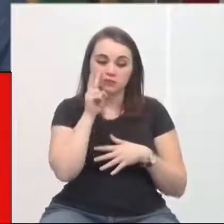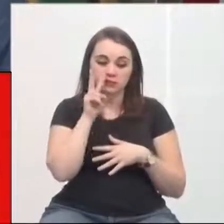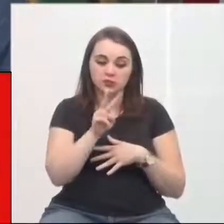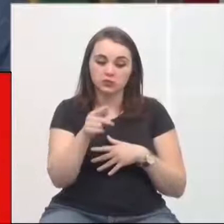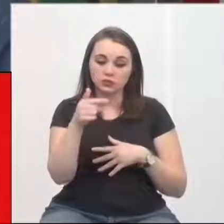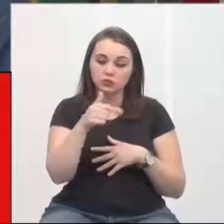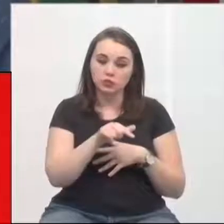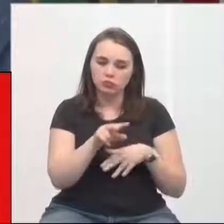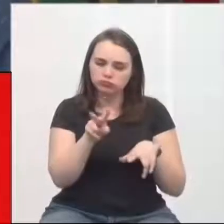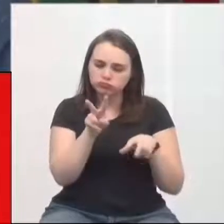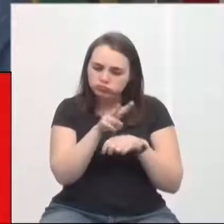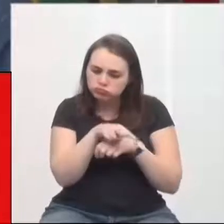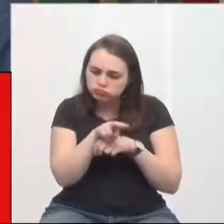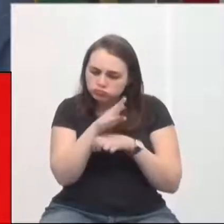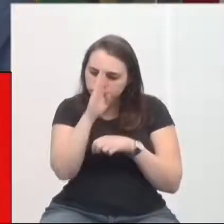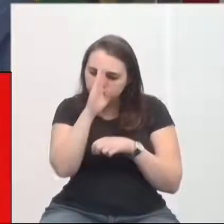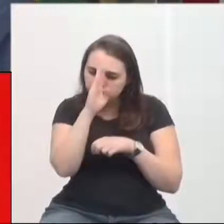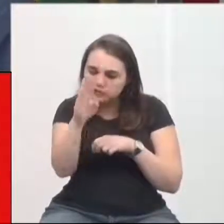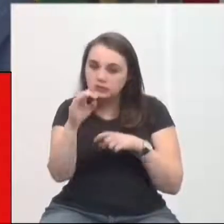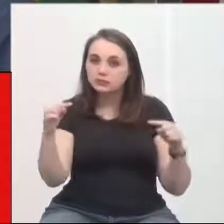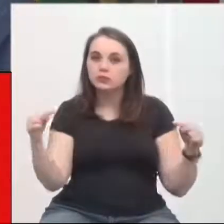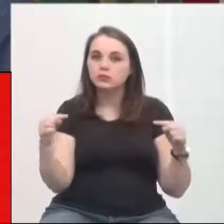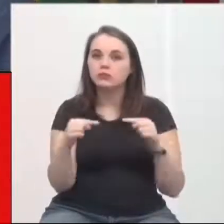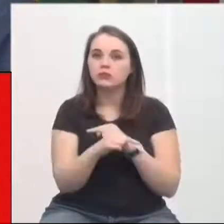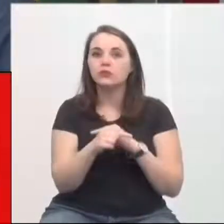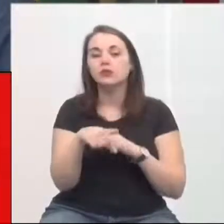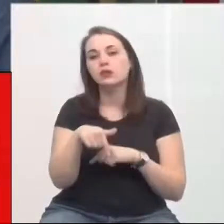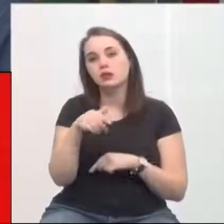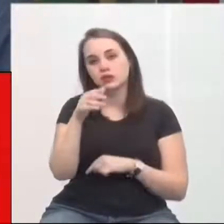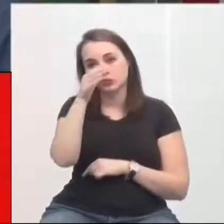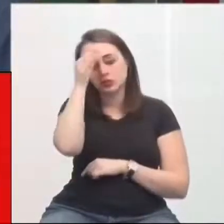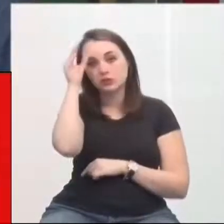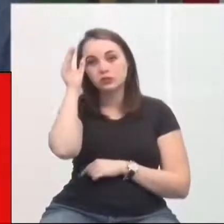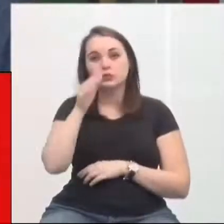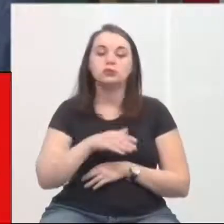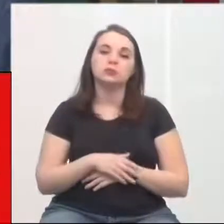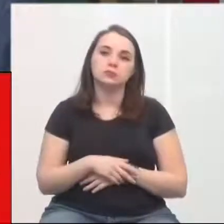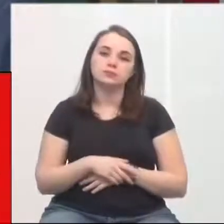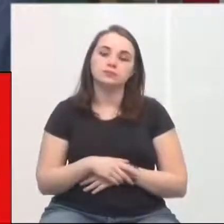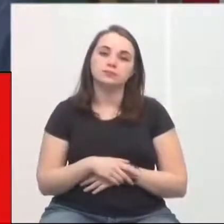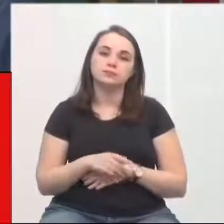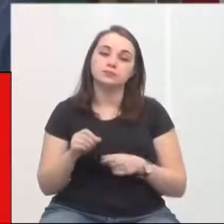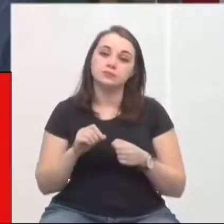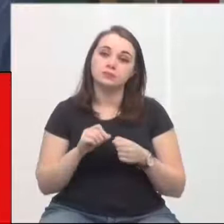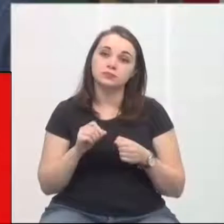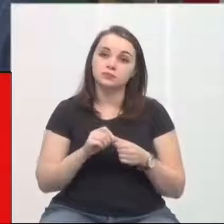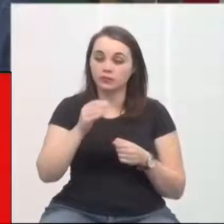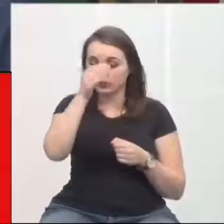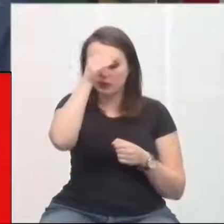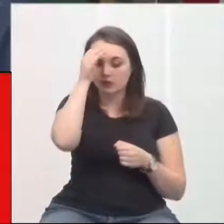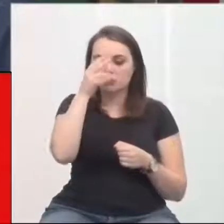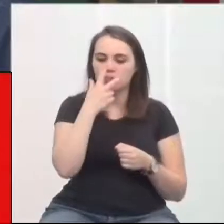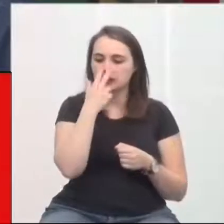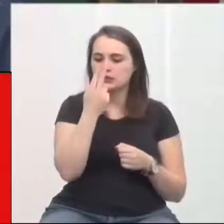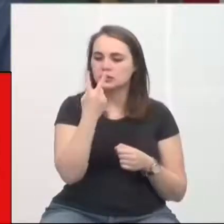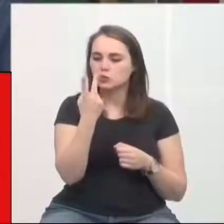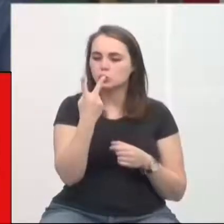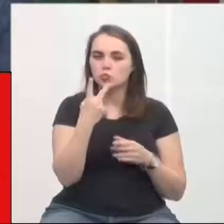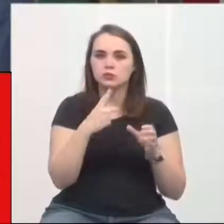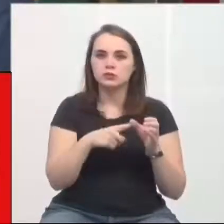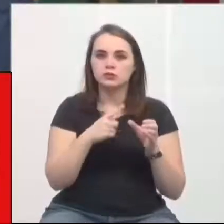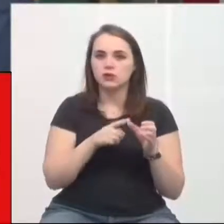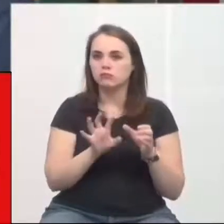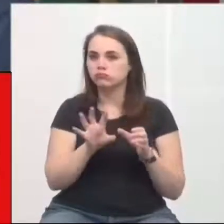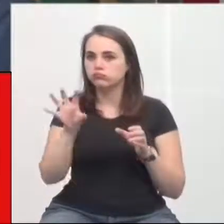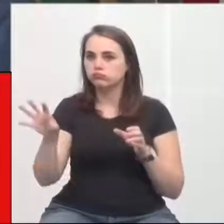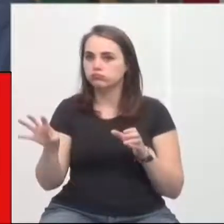um olhar a principal artéria de Criciúma atual, que transformou Criciúma em duas cidades, vereador Salésio, a